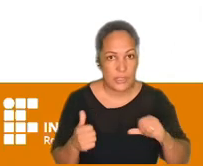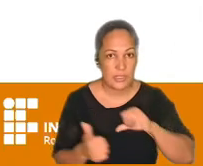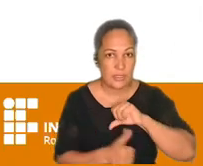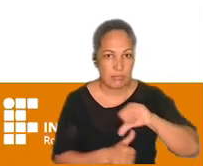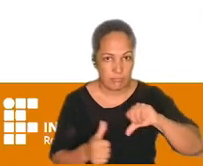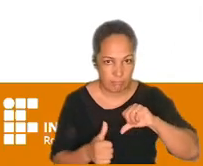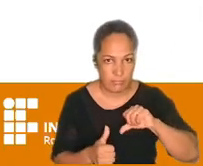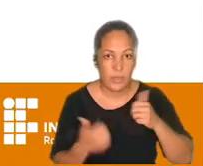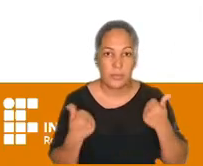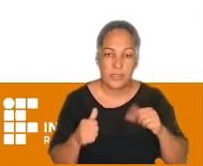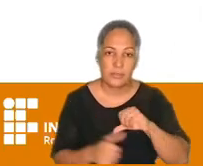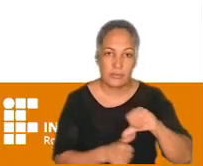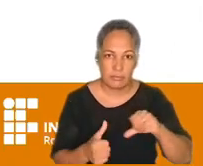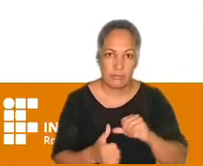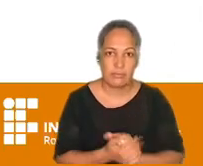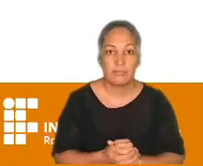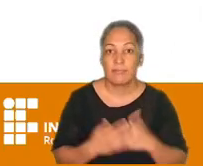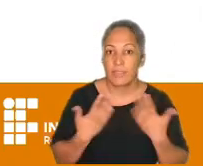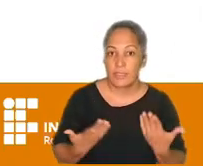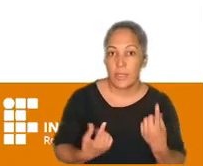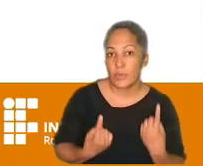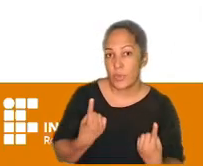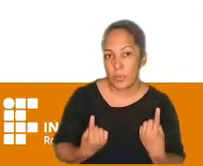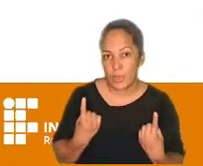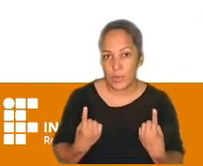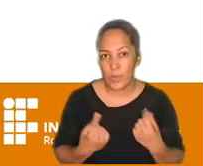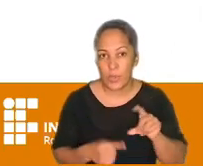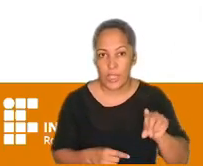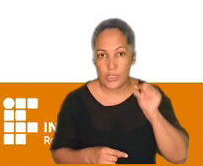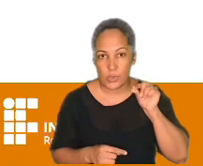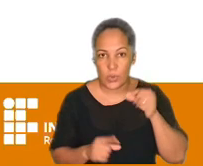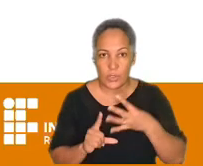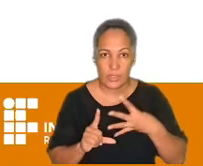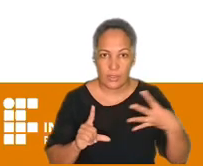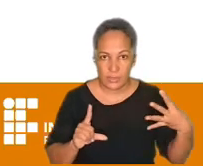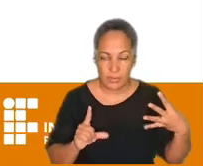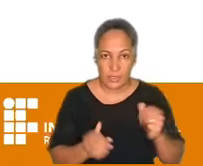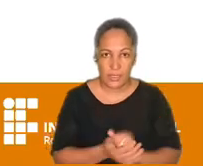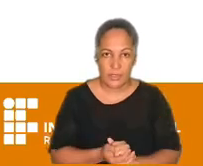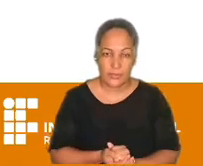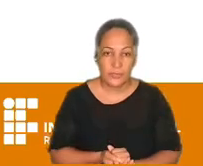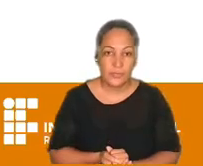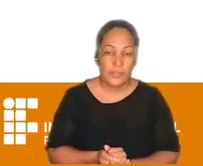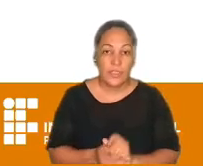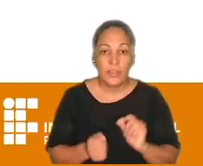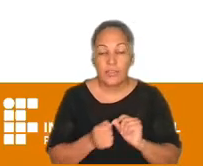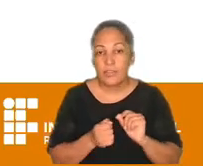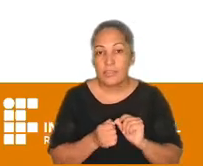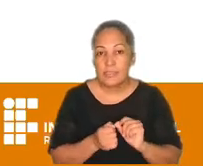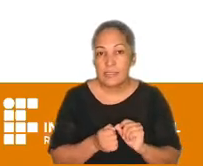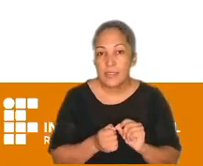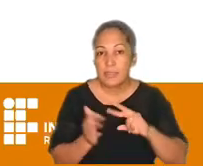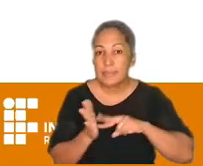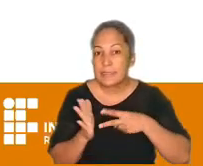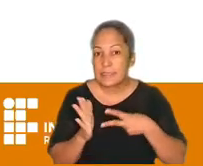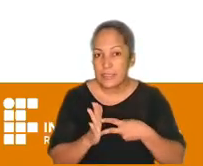gente precisa fazer essas transformações. Então, no 1 para 1, a escolha da tabela, escolha a tabela que